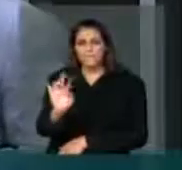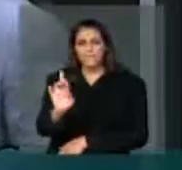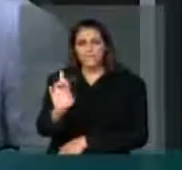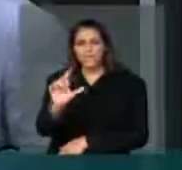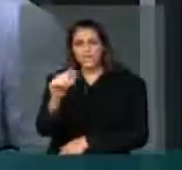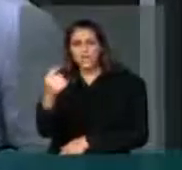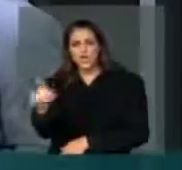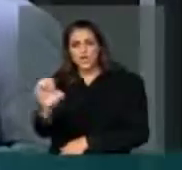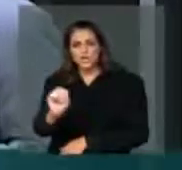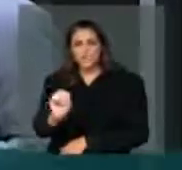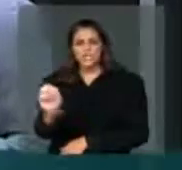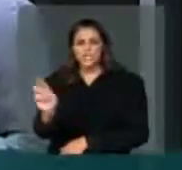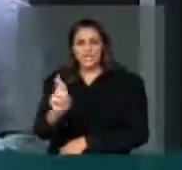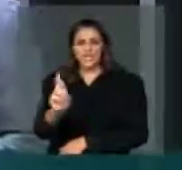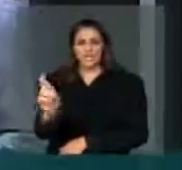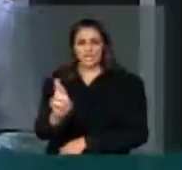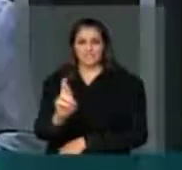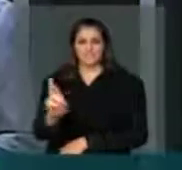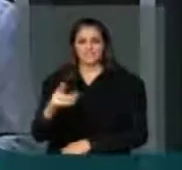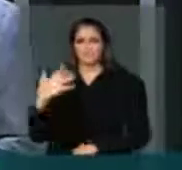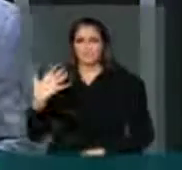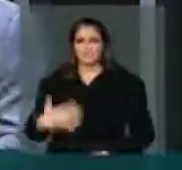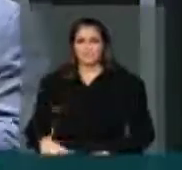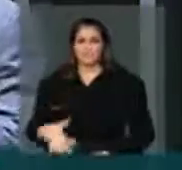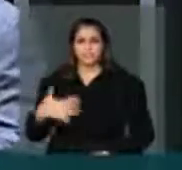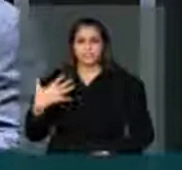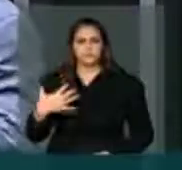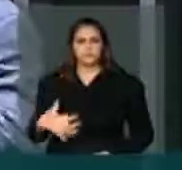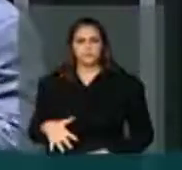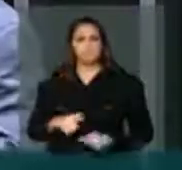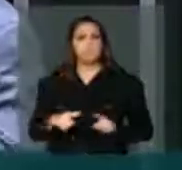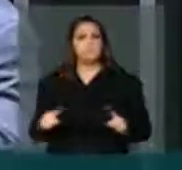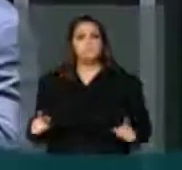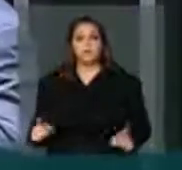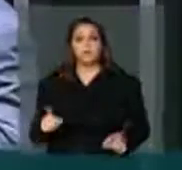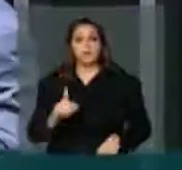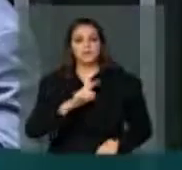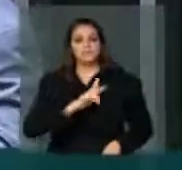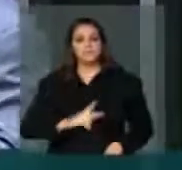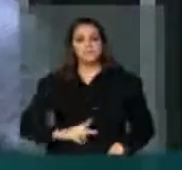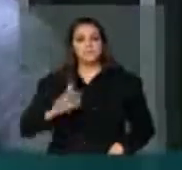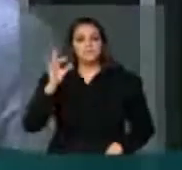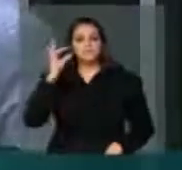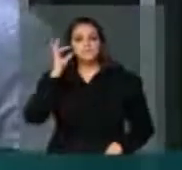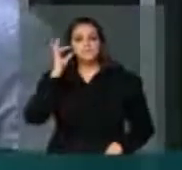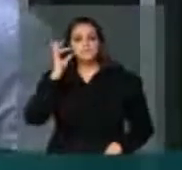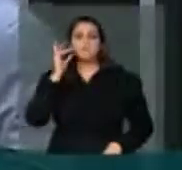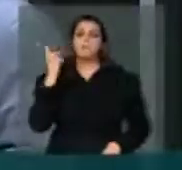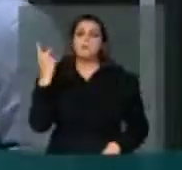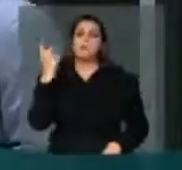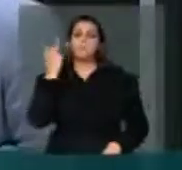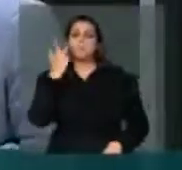R$ 86 bilhões. E a presidente Dilma age como se nada estivesse acontecendo.